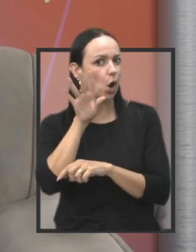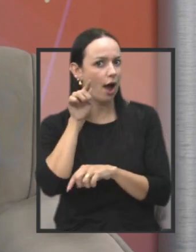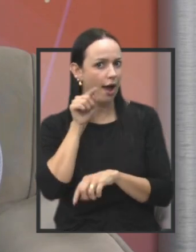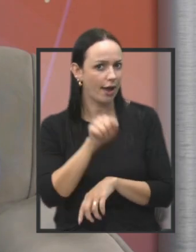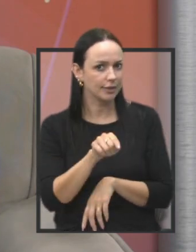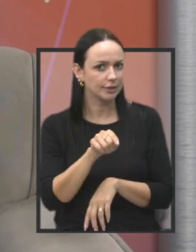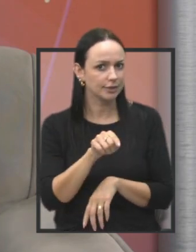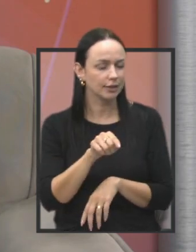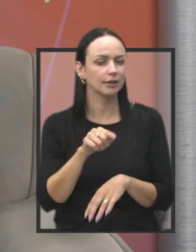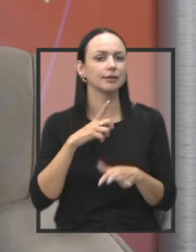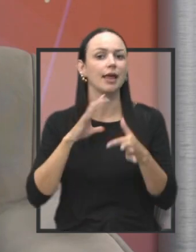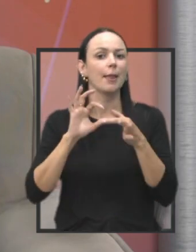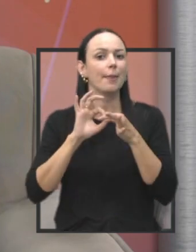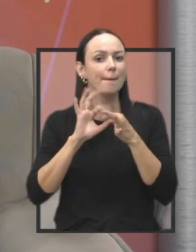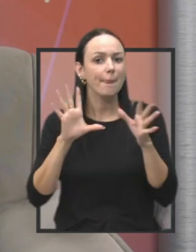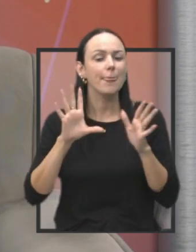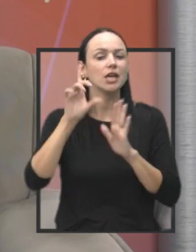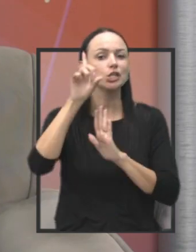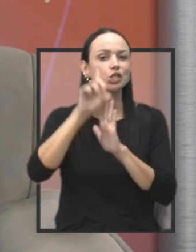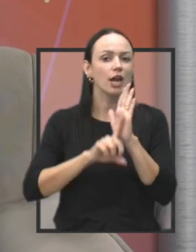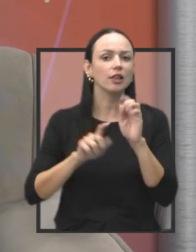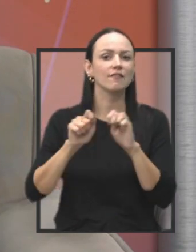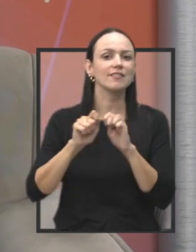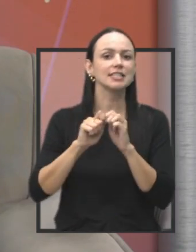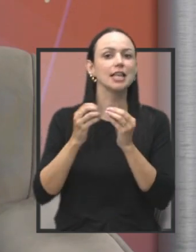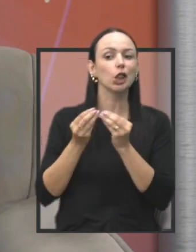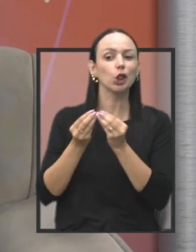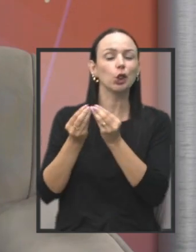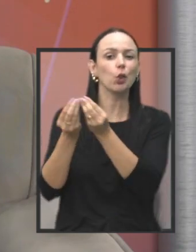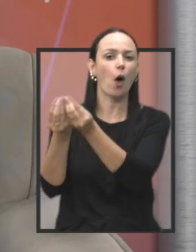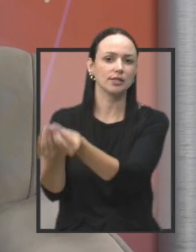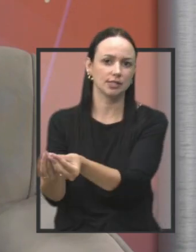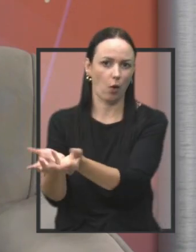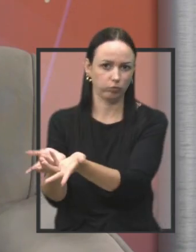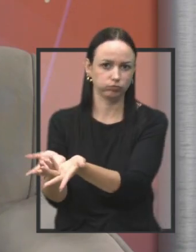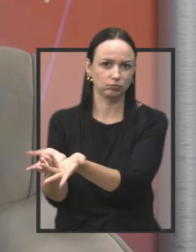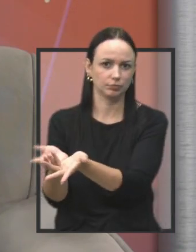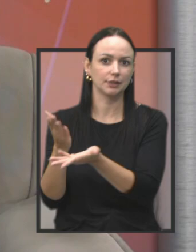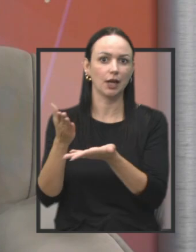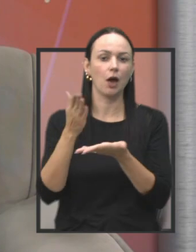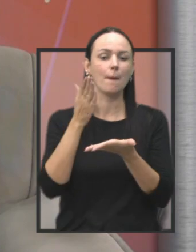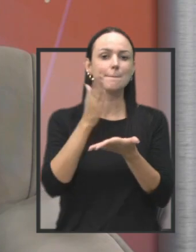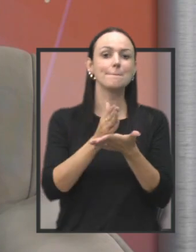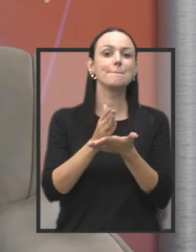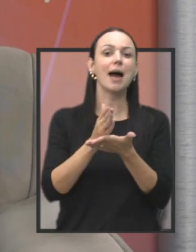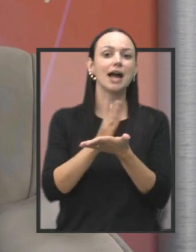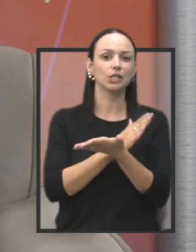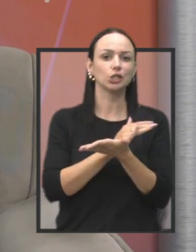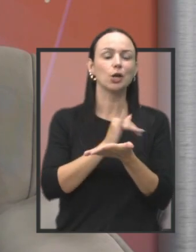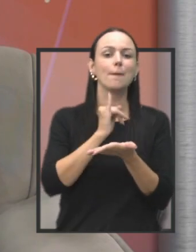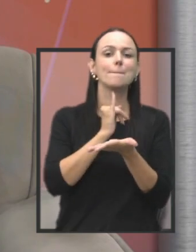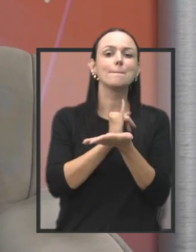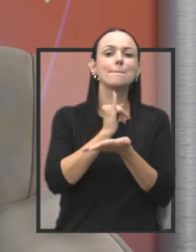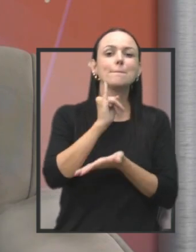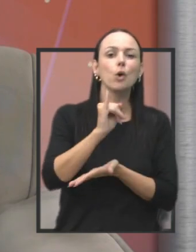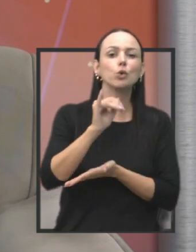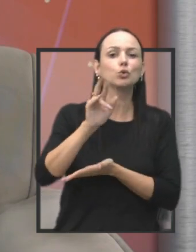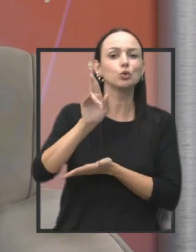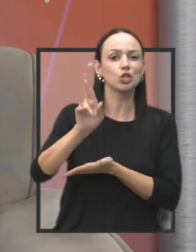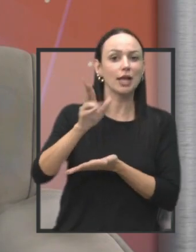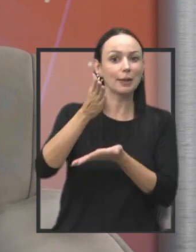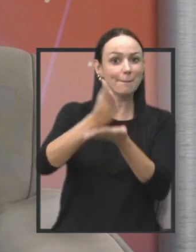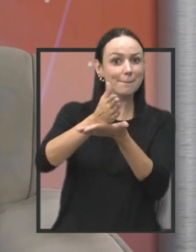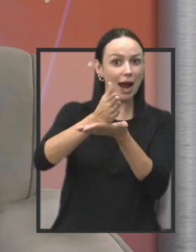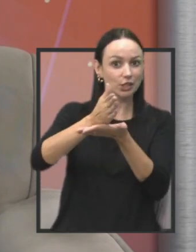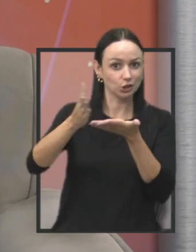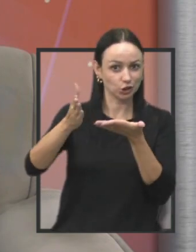a permissão, o direito de fazer a doação. Então, parte do imposto de renda, é isso bem claro, parte do